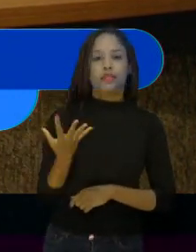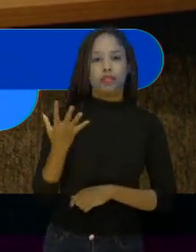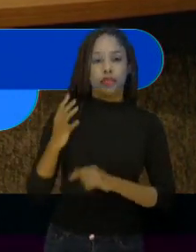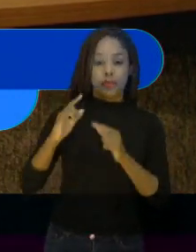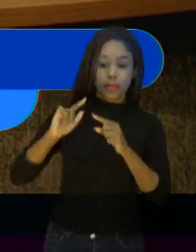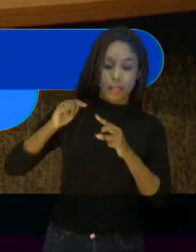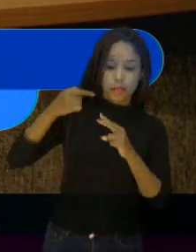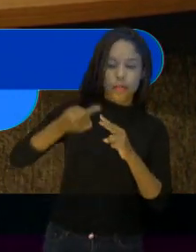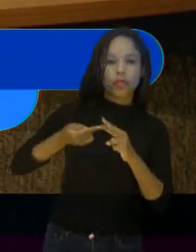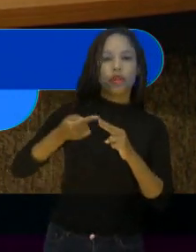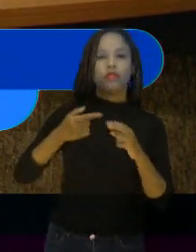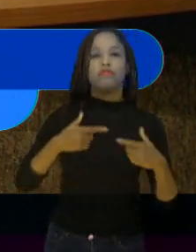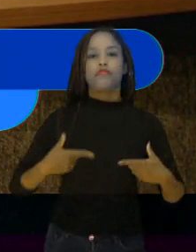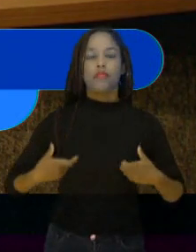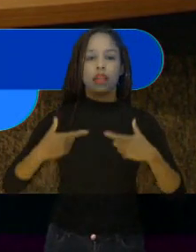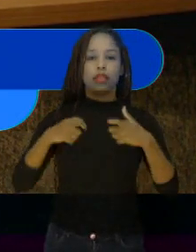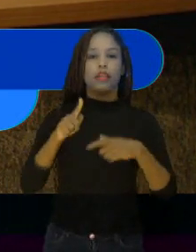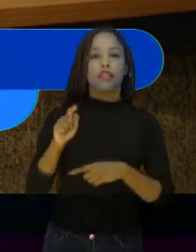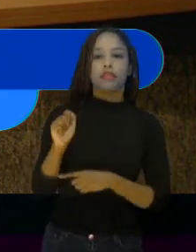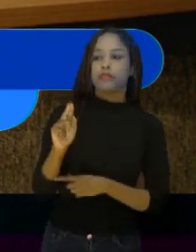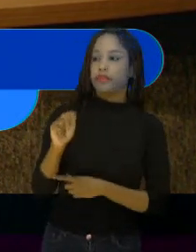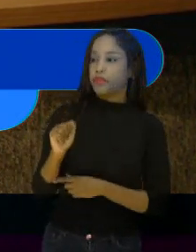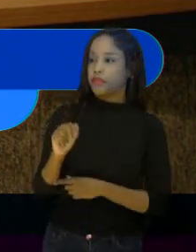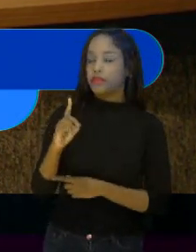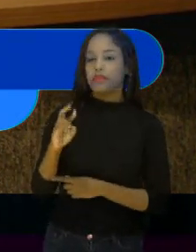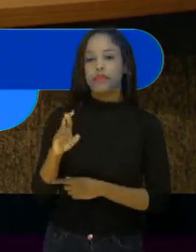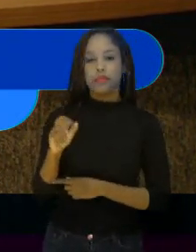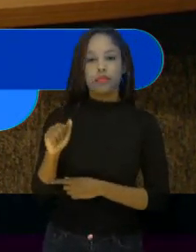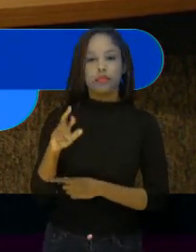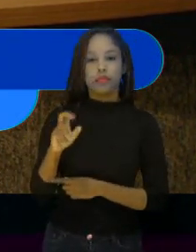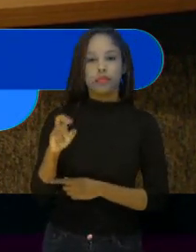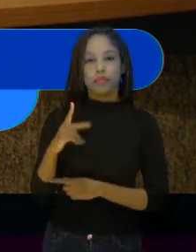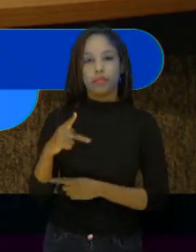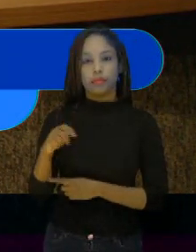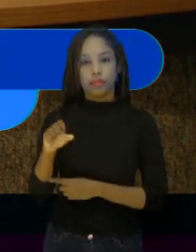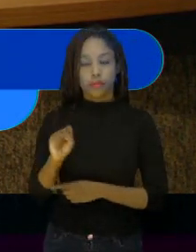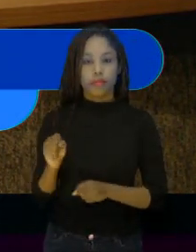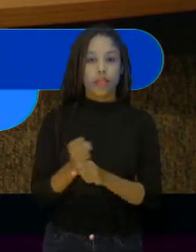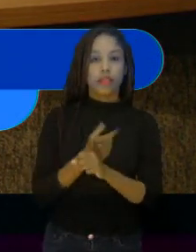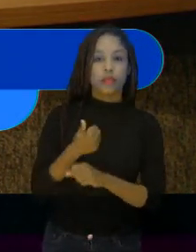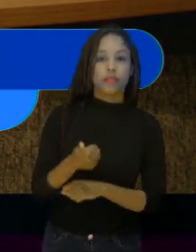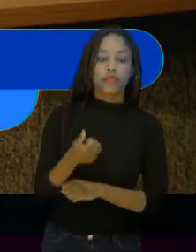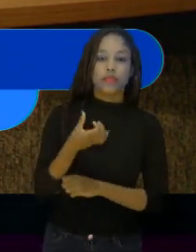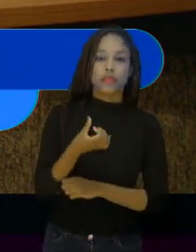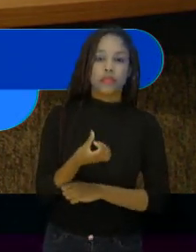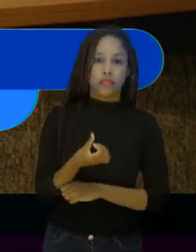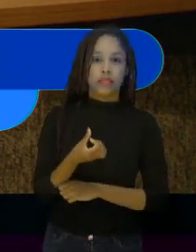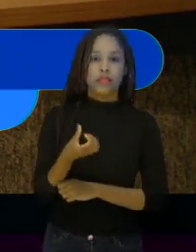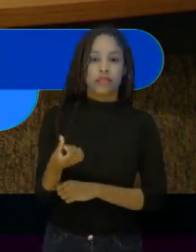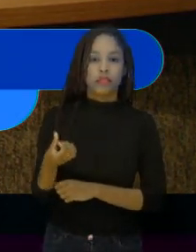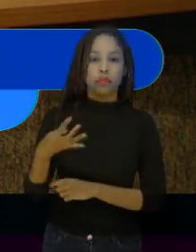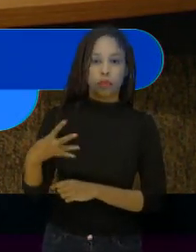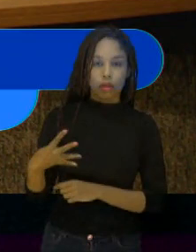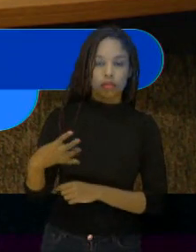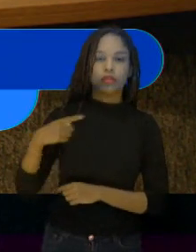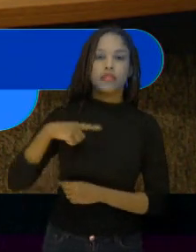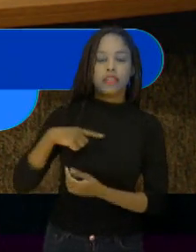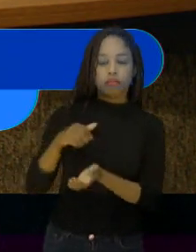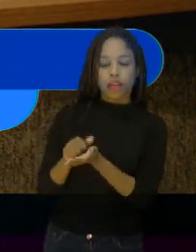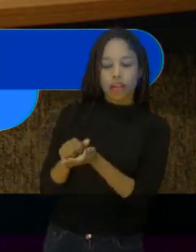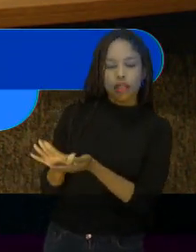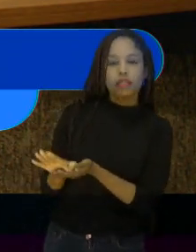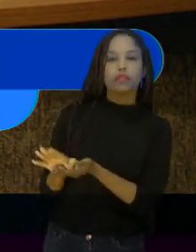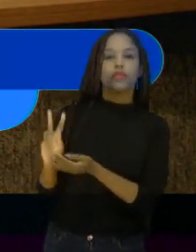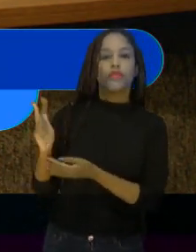na Batalha de Guararapes em 1654, quando foi concretizada a expulsão holandesa